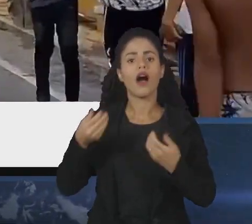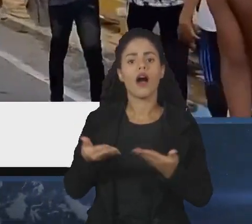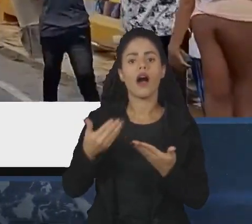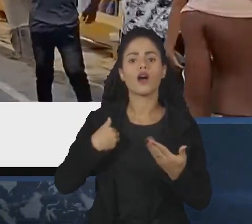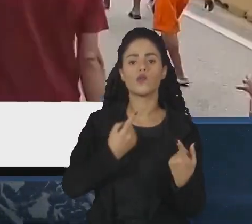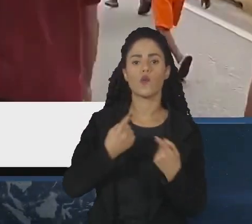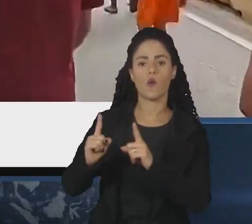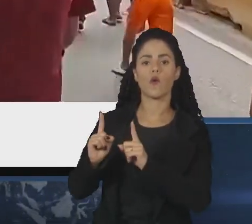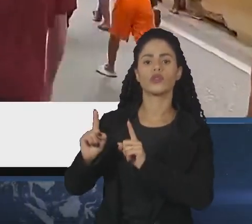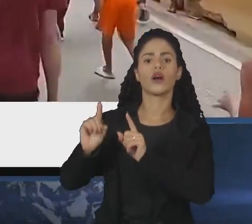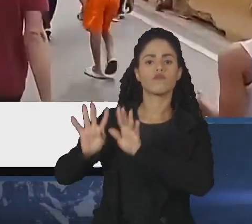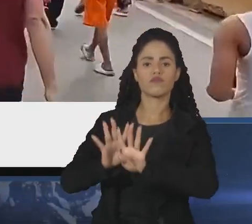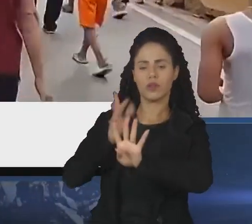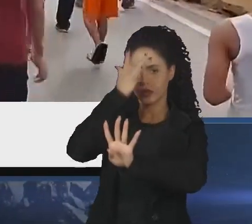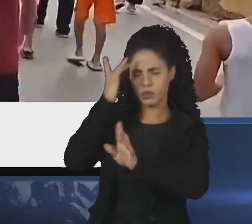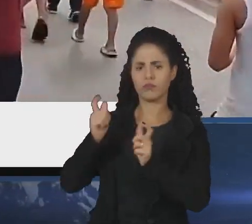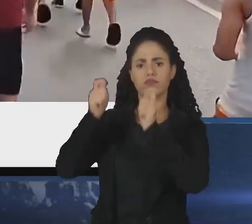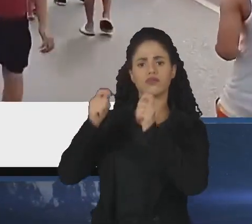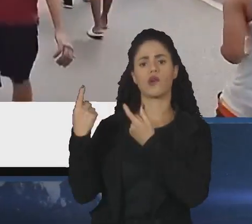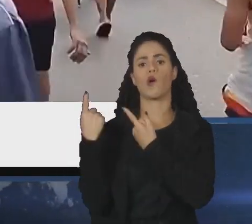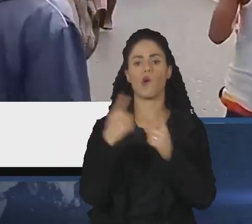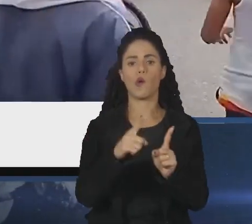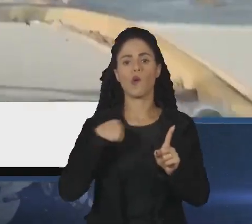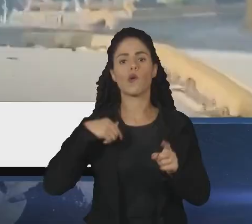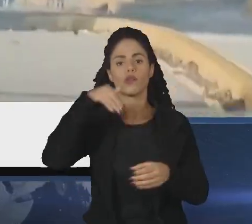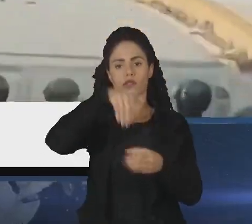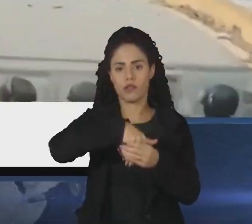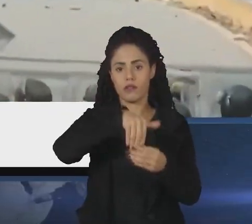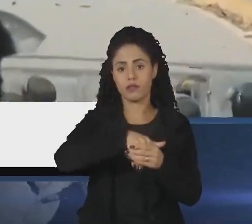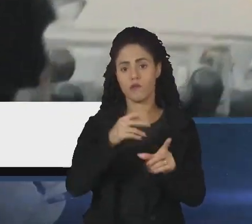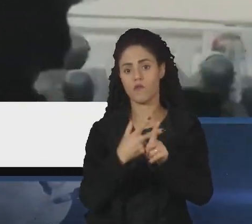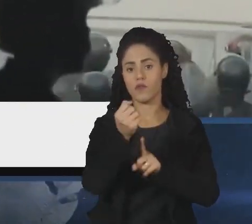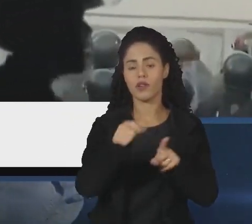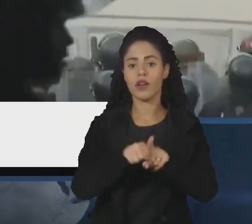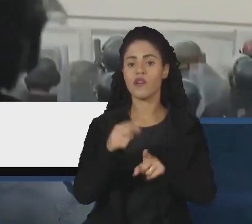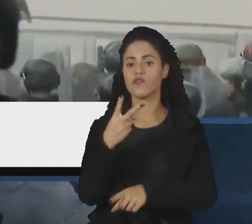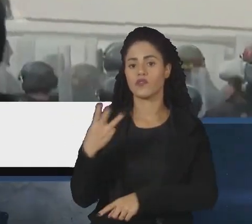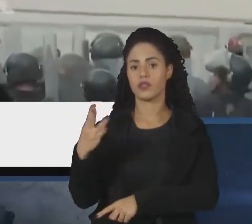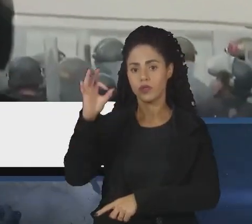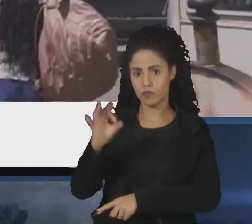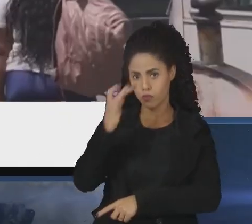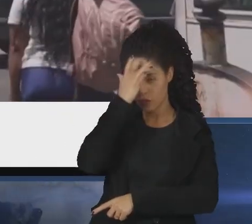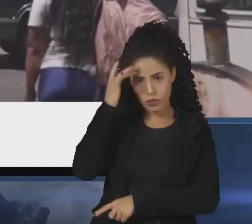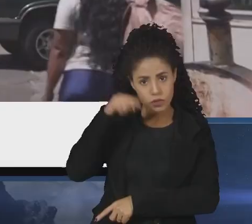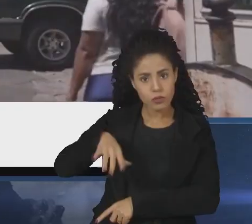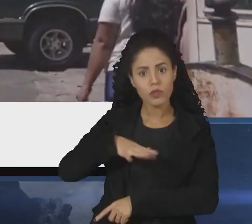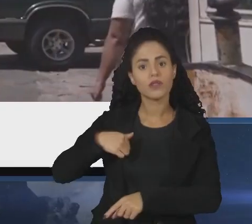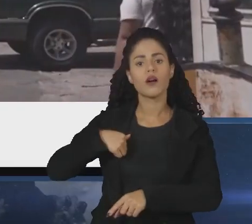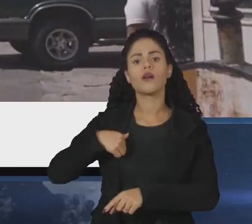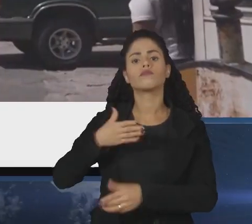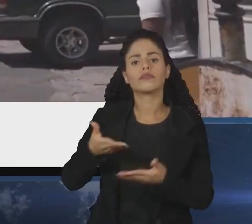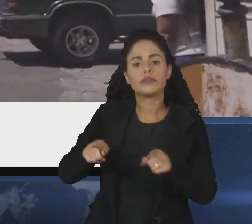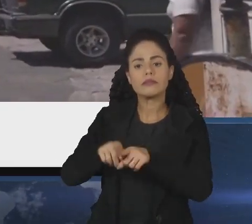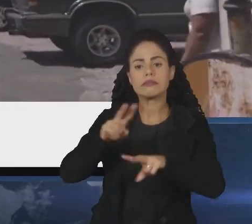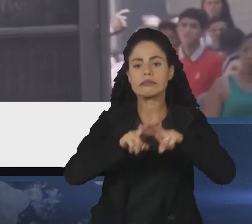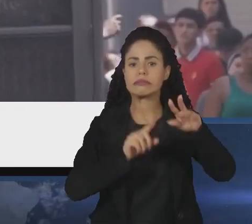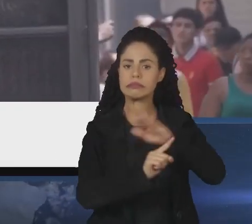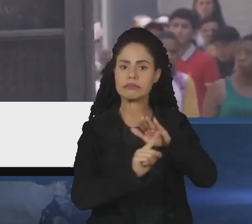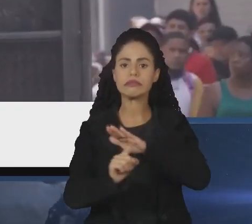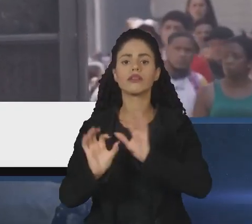os manifestantes que protestam contra sua reeleição. Ao menos 23 pessoas morreram e milhares foram